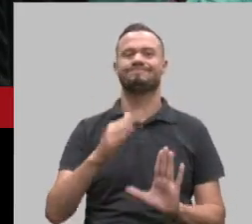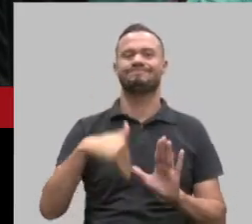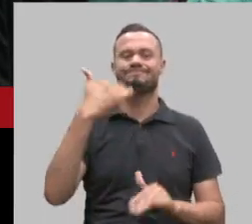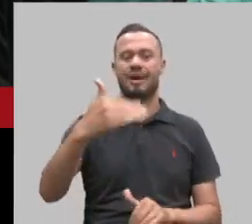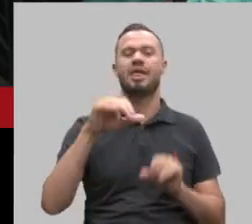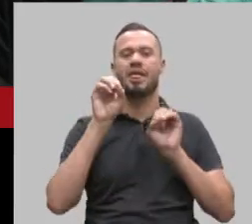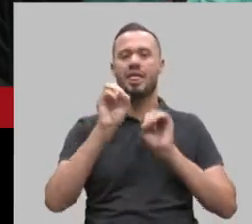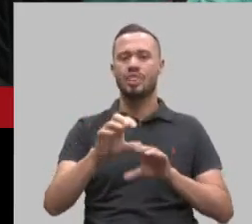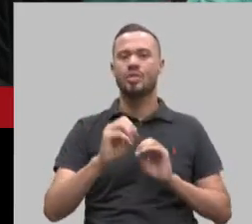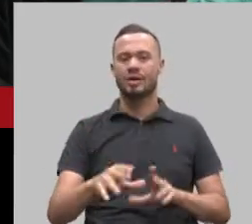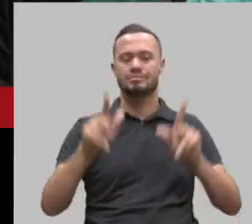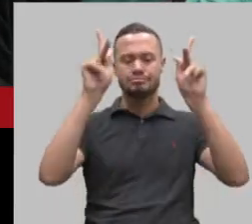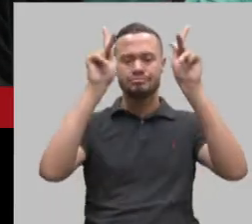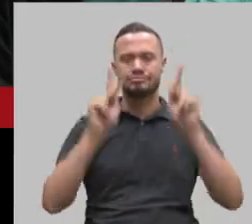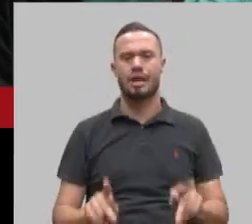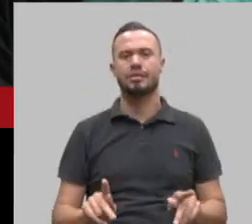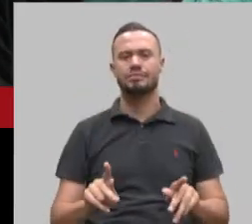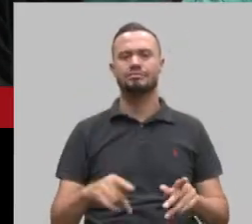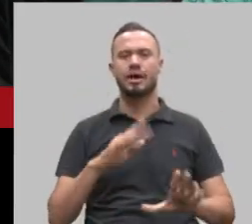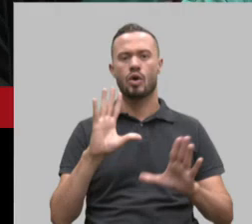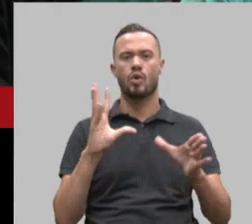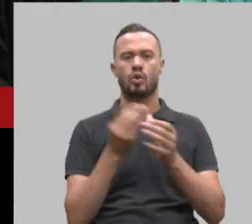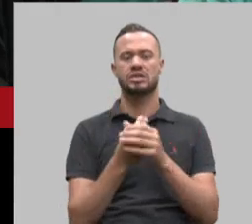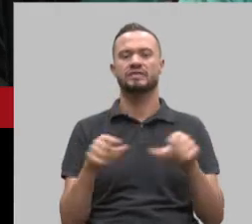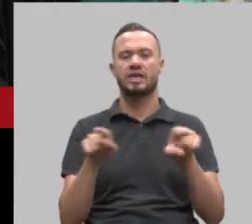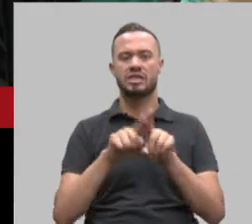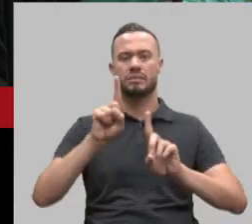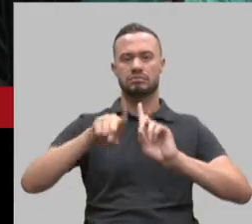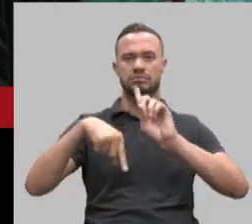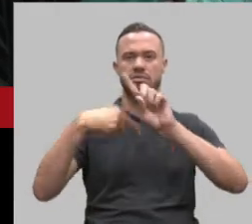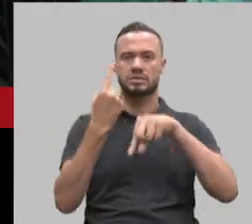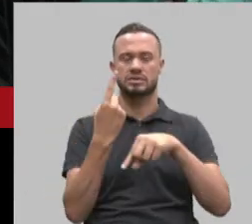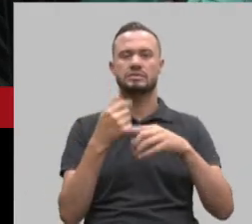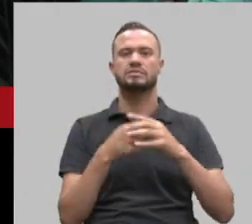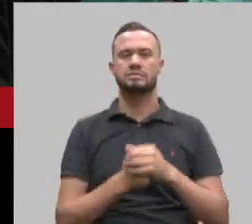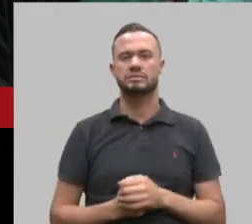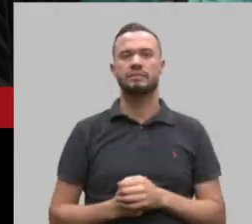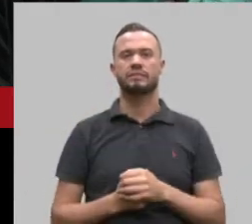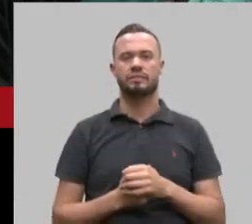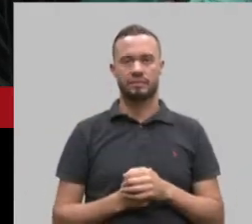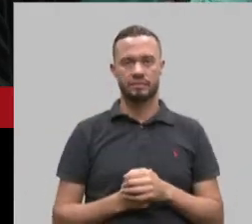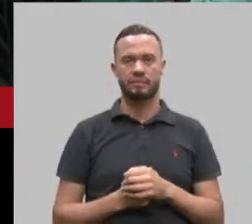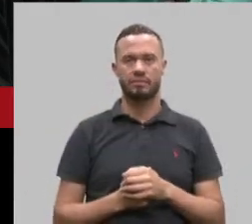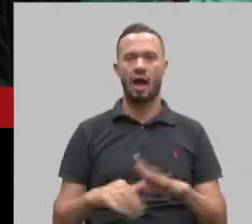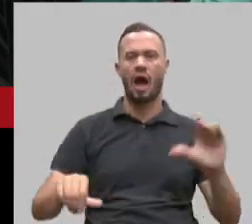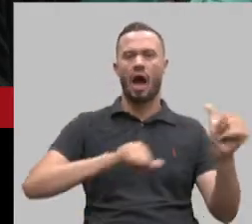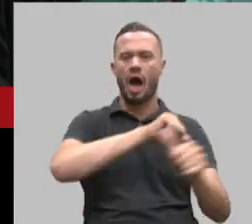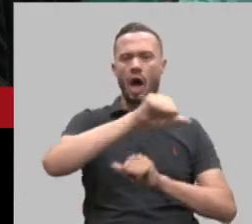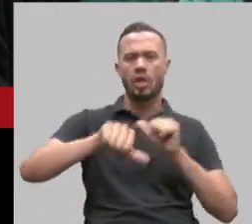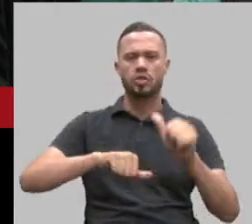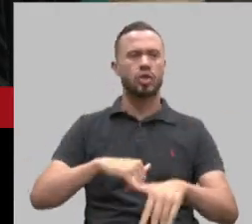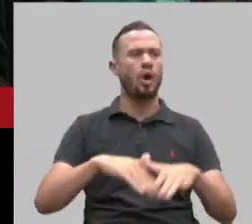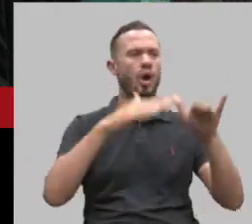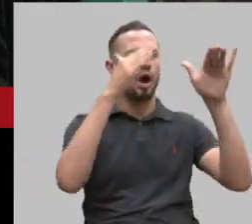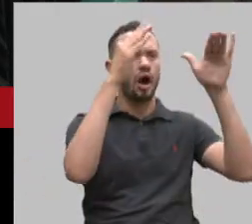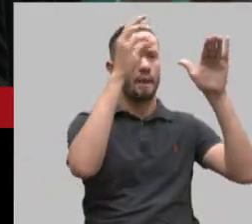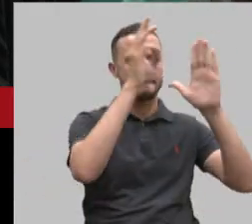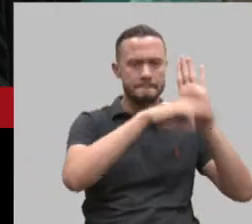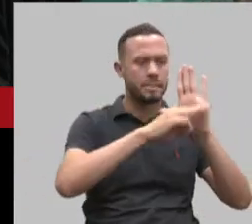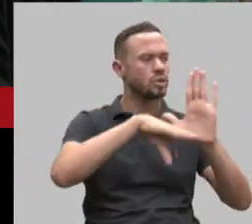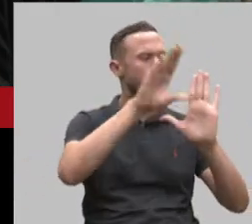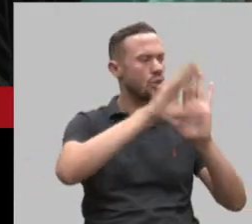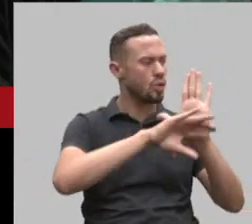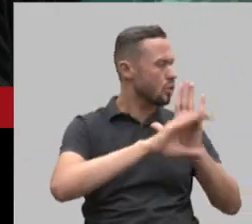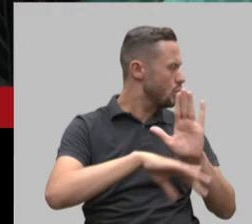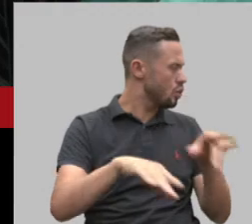mais humana inclusiva e transformadora a convergência entre a matriz curricular